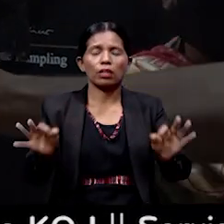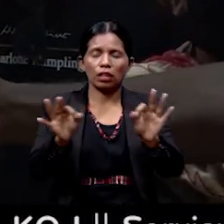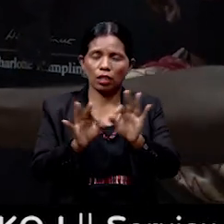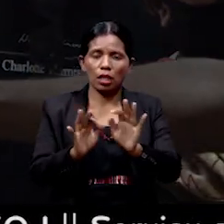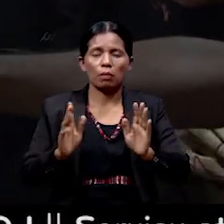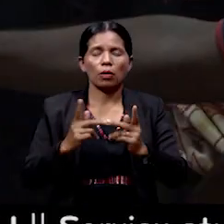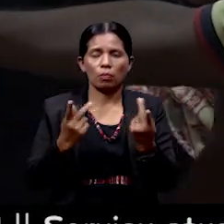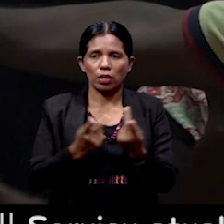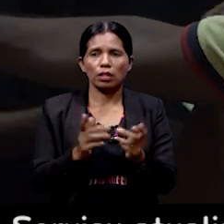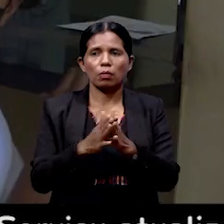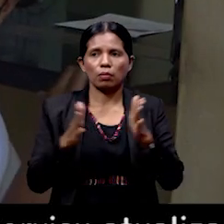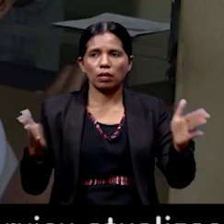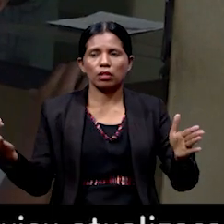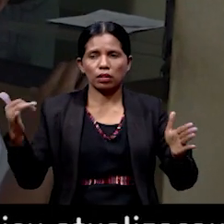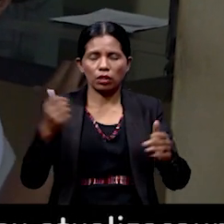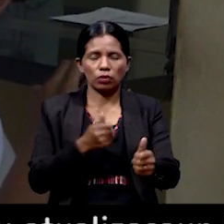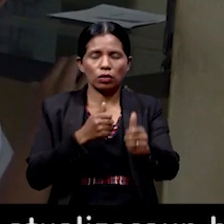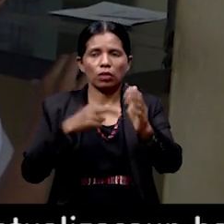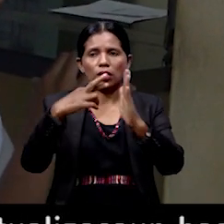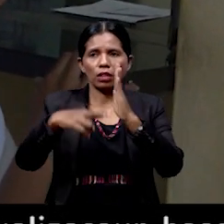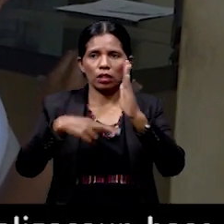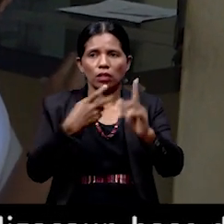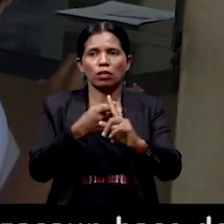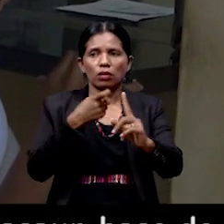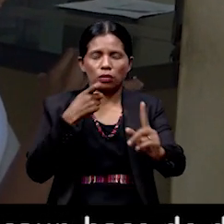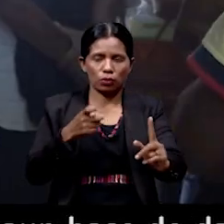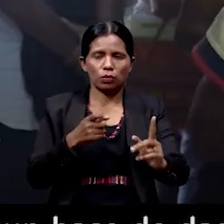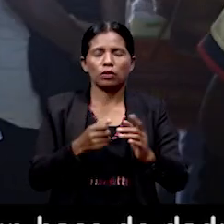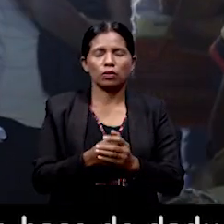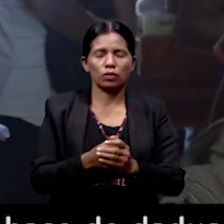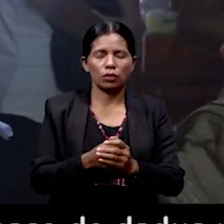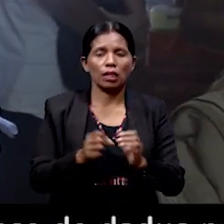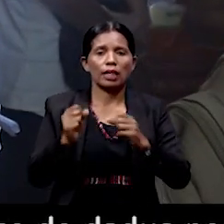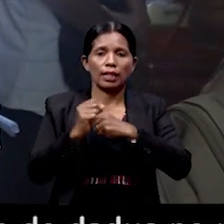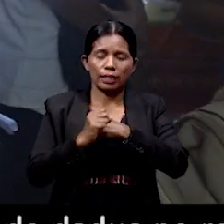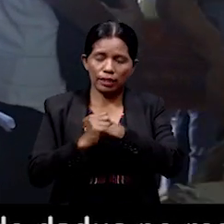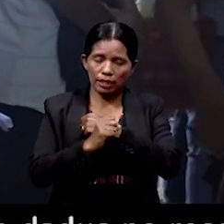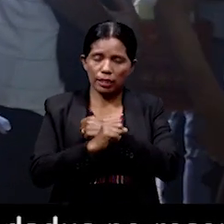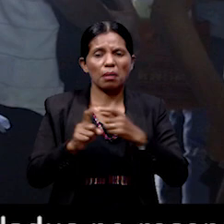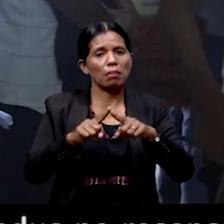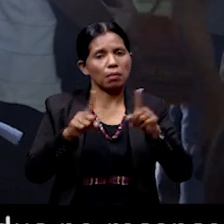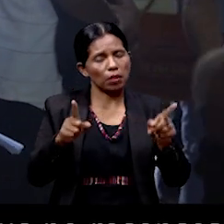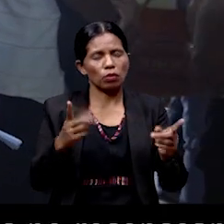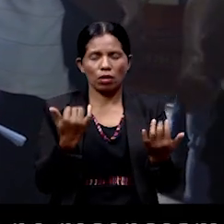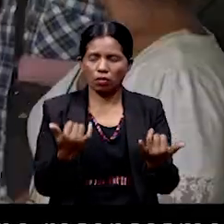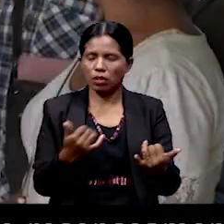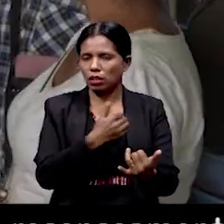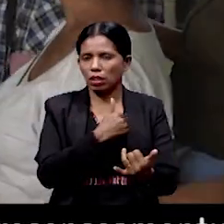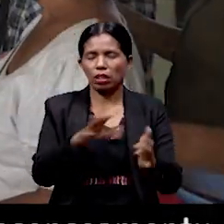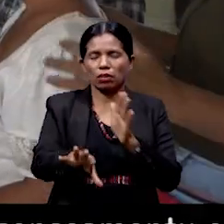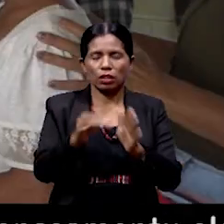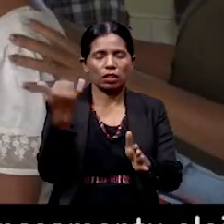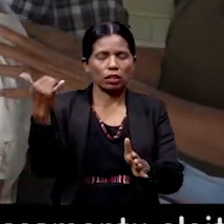António Soares até tem se cumpriu na regra sobre o Instituto Nacional de Segurança Social, mas agora será o que tem se irá